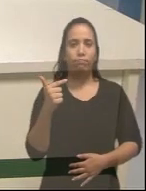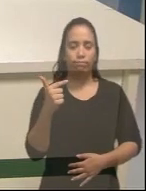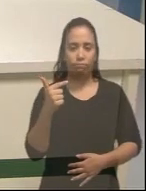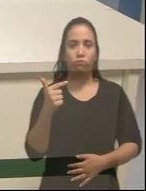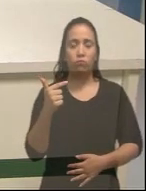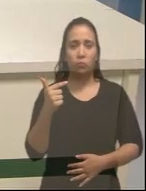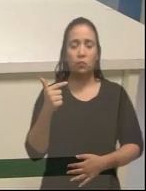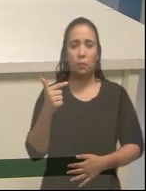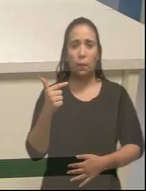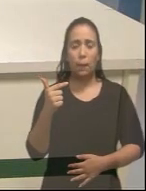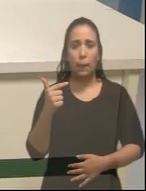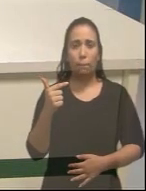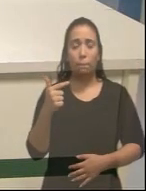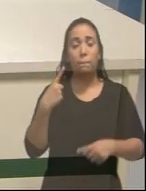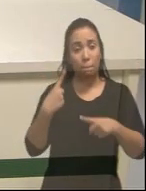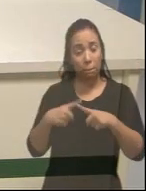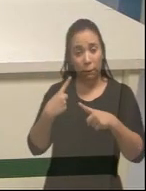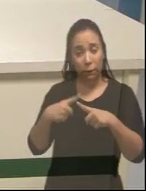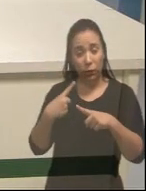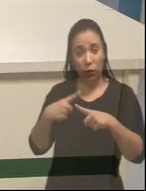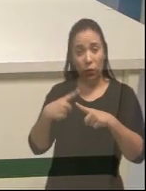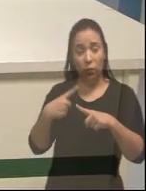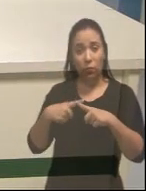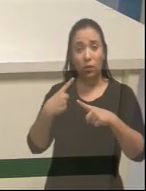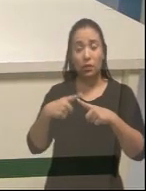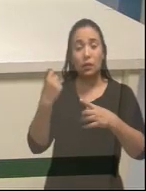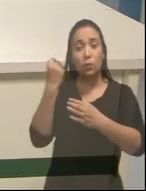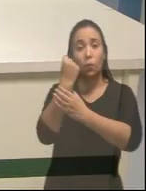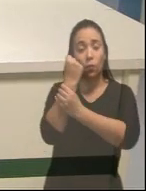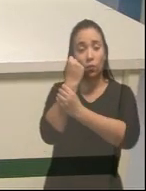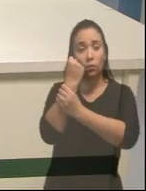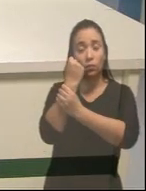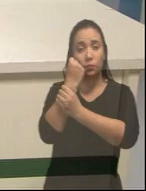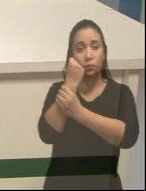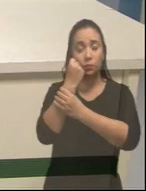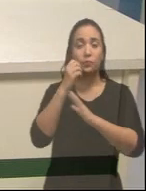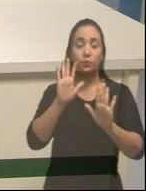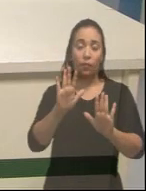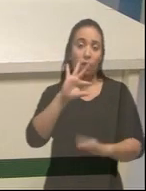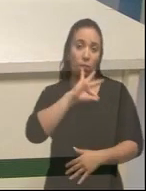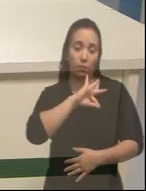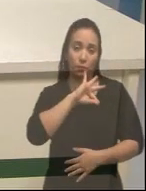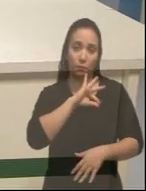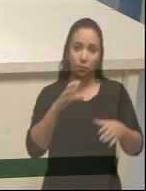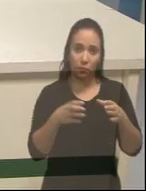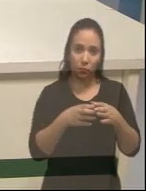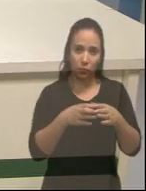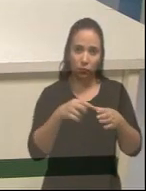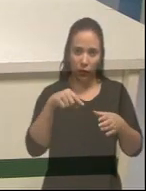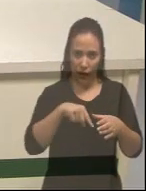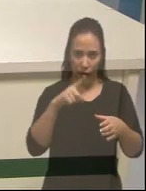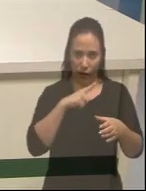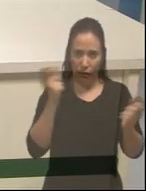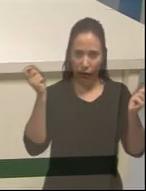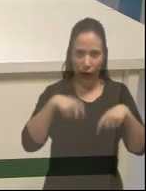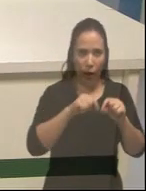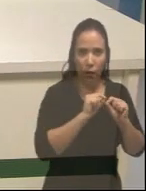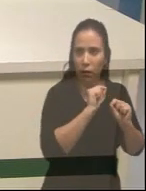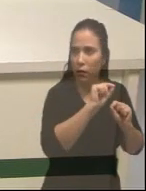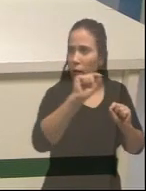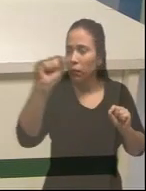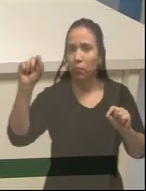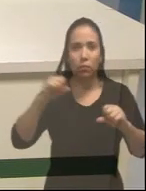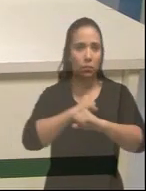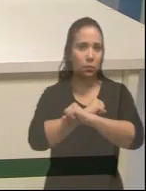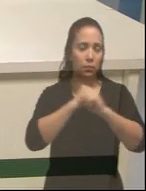falível. Porque, não, mesmo porque a segurança, a polícia, ela não é onipresente. Sem dúvida. Ela não pode